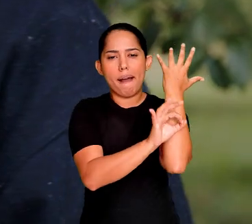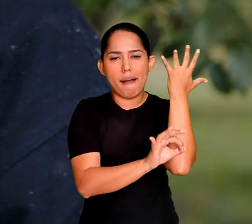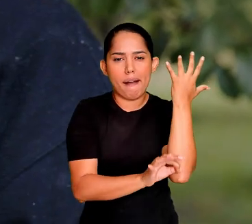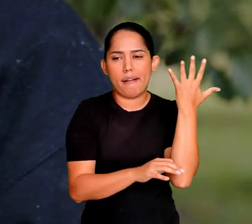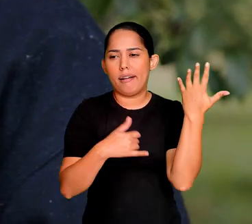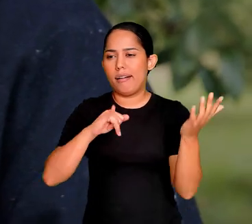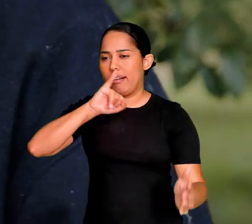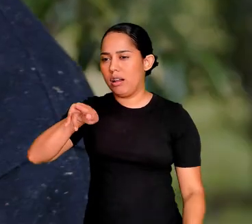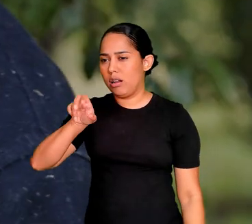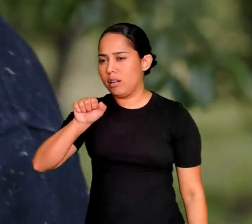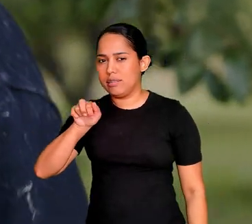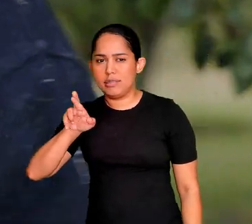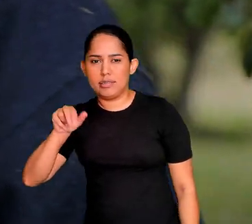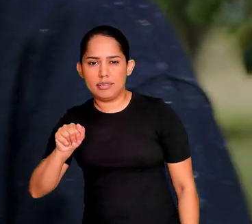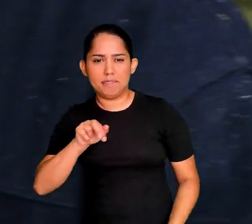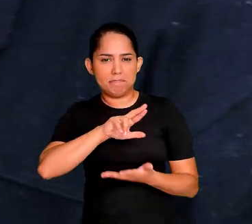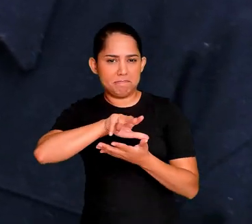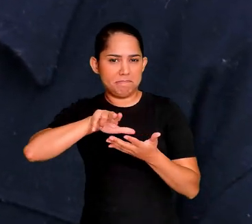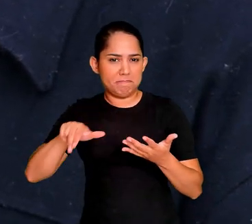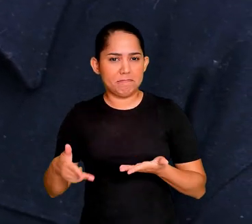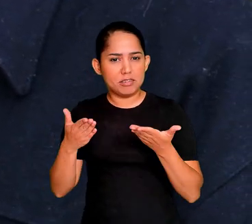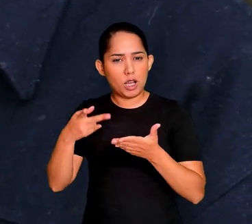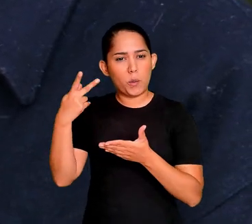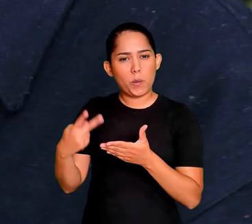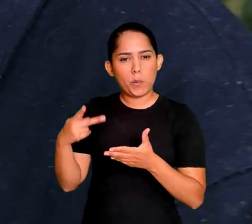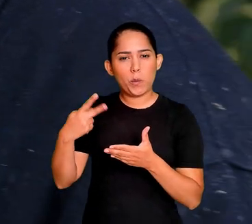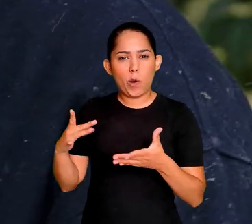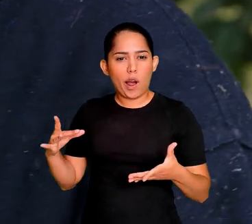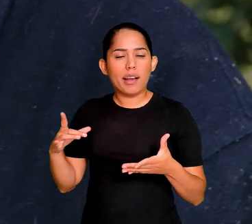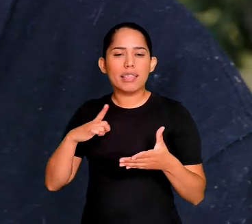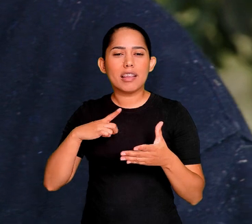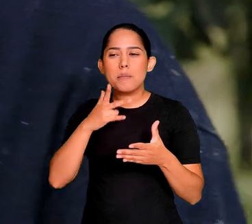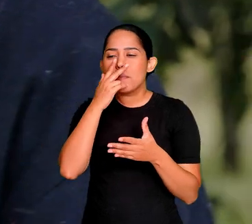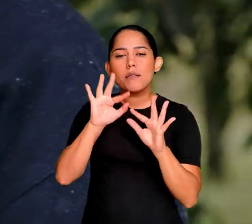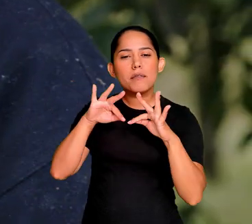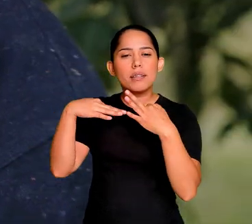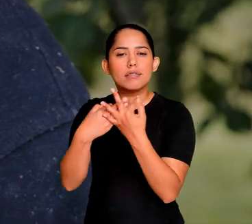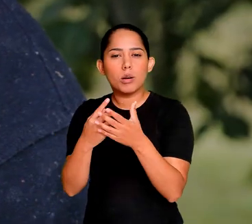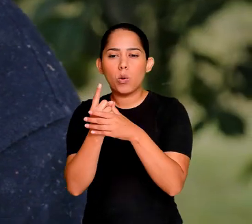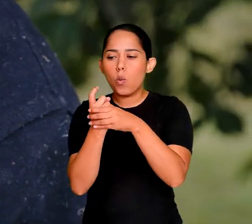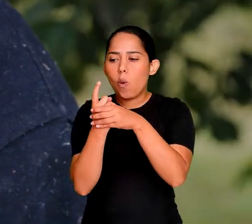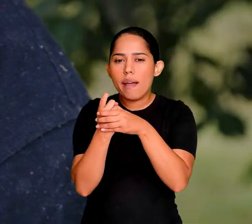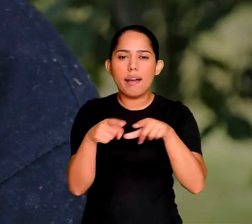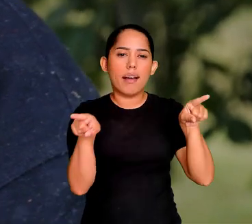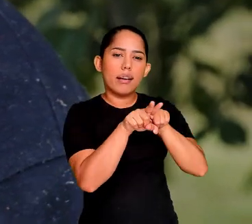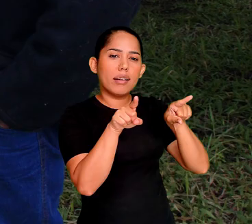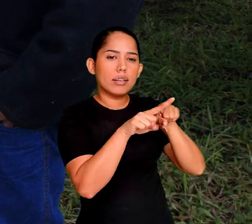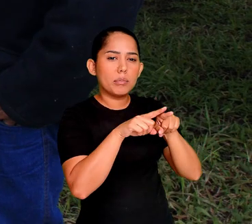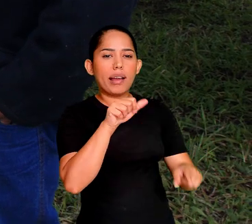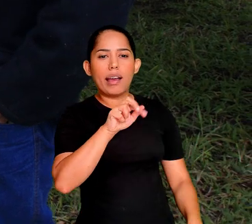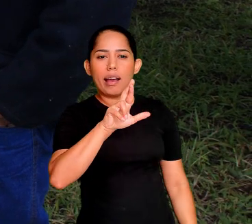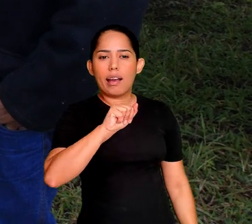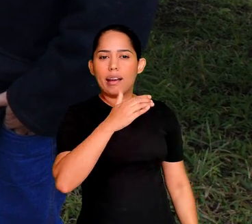um pouco de jabuticaba. Essa fruta, ela é parente, é uma mirtácea, né? É parente da goiaba, do araçá.